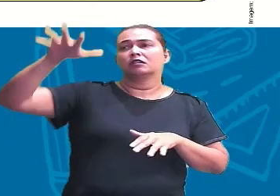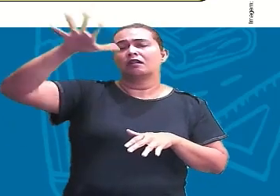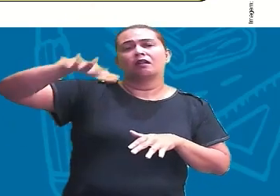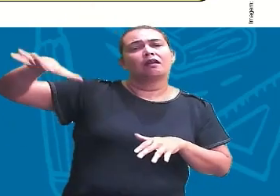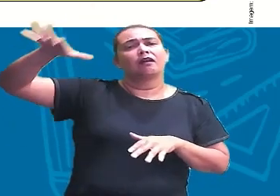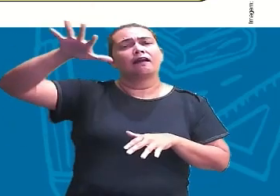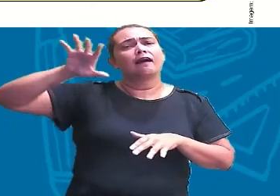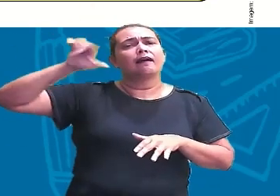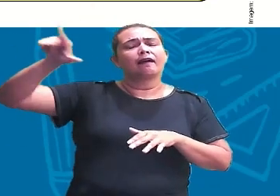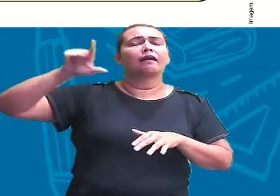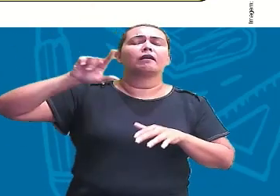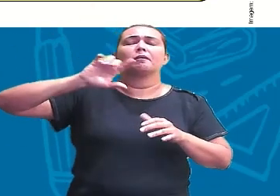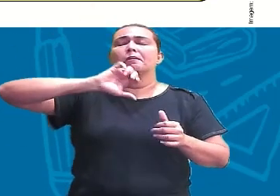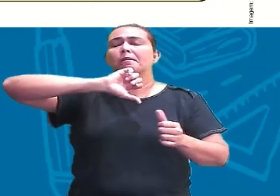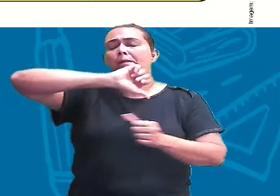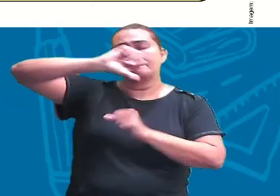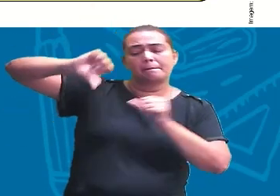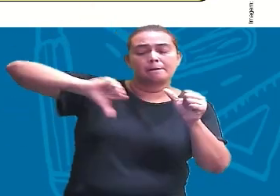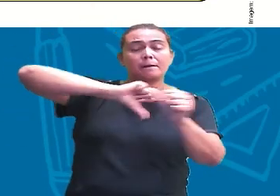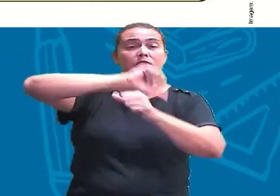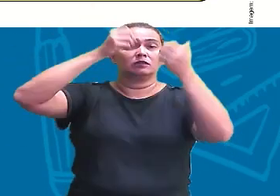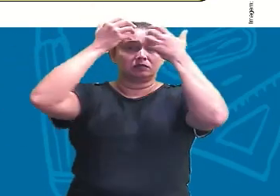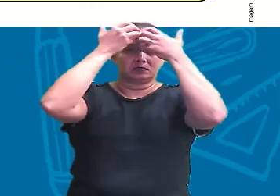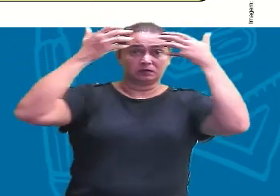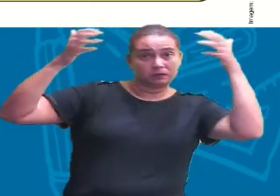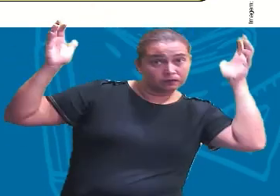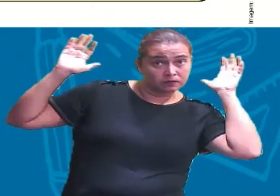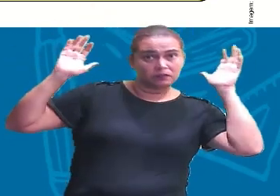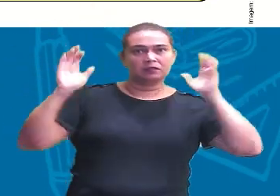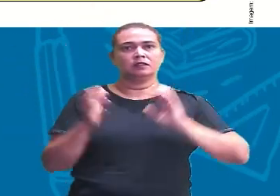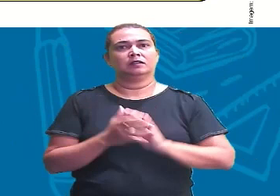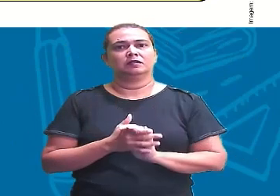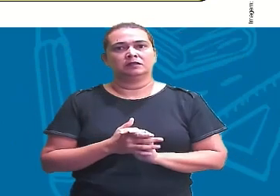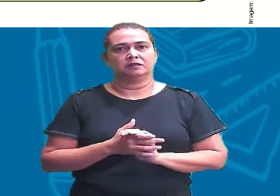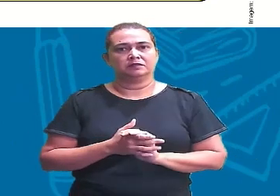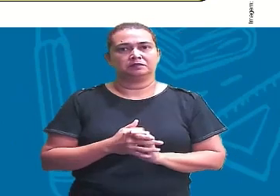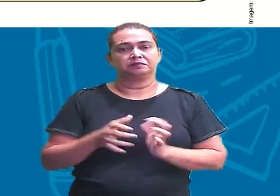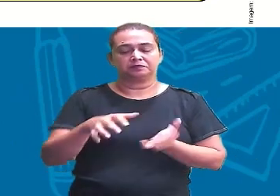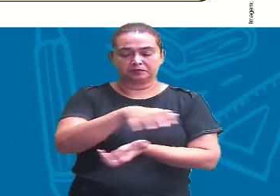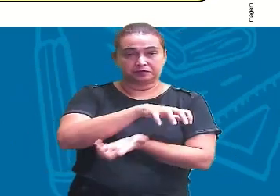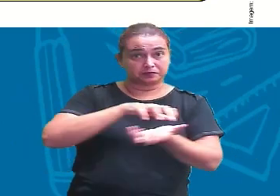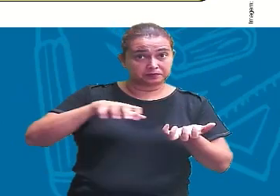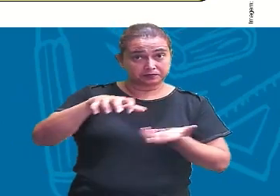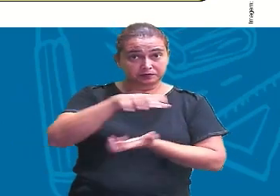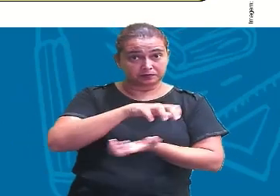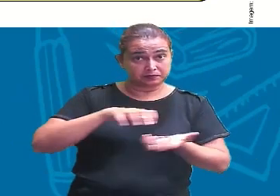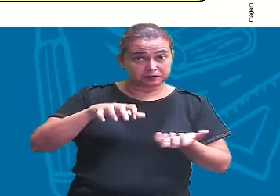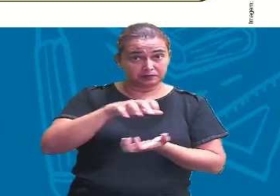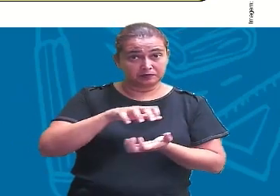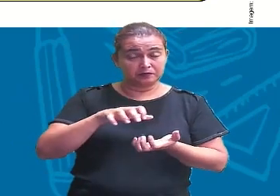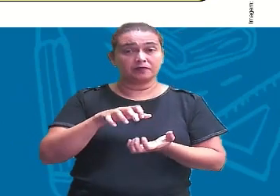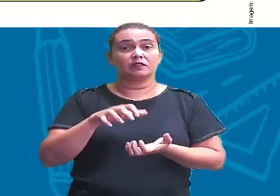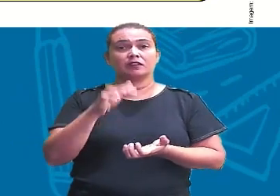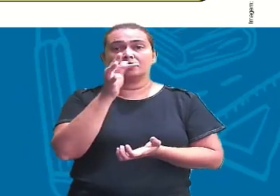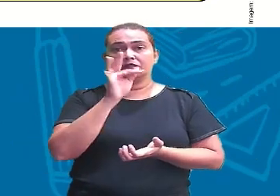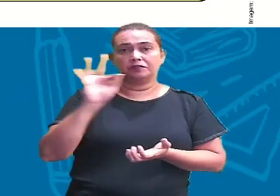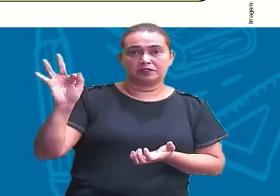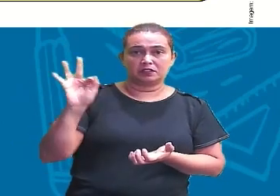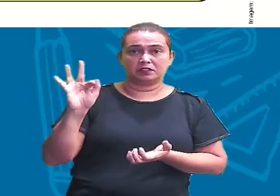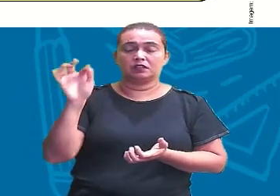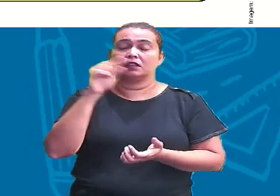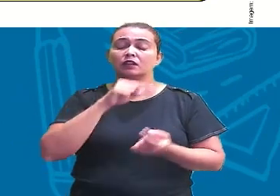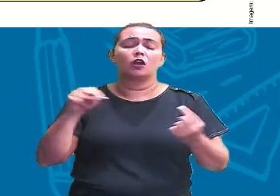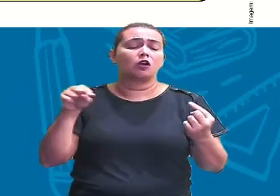própria condição, né? A sua própria sociedade. Tá? Então, os ideais da Revolução Francesa, de liberdade, igualdade e